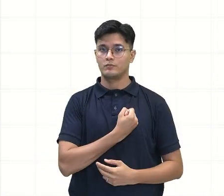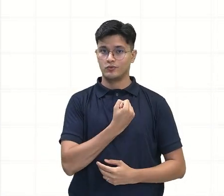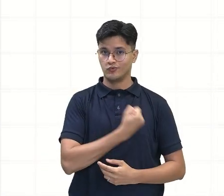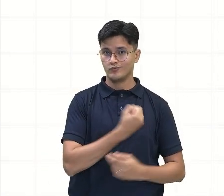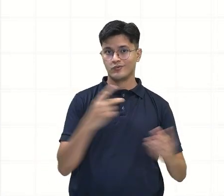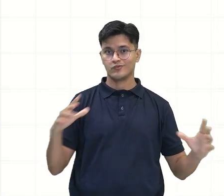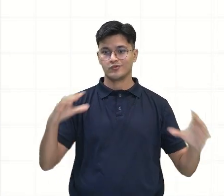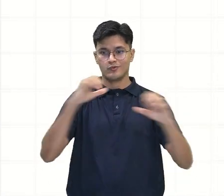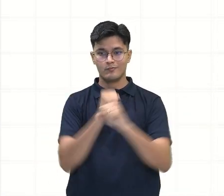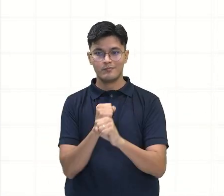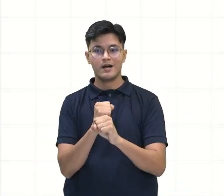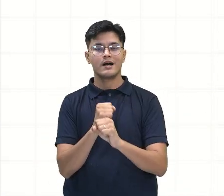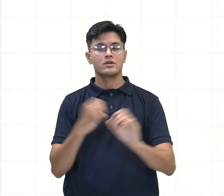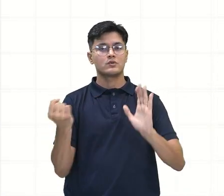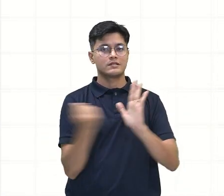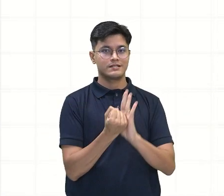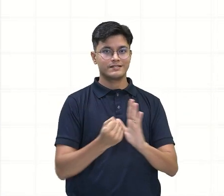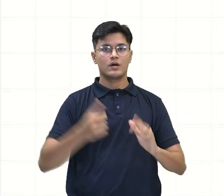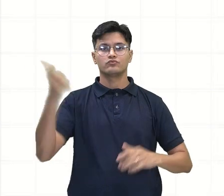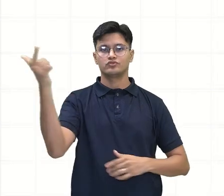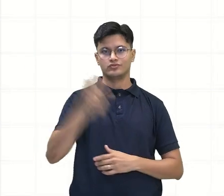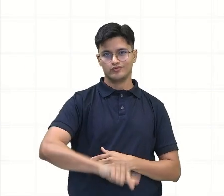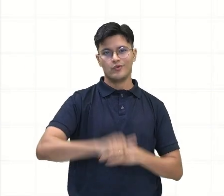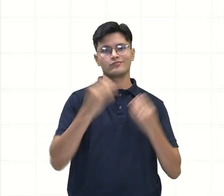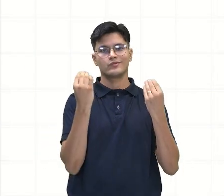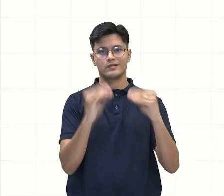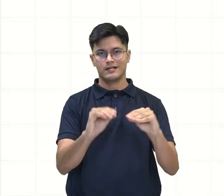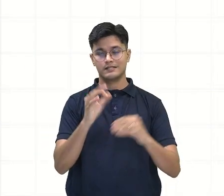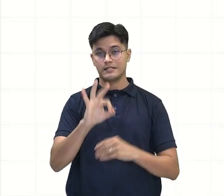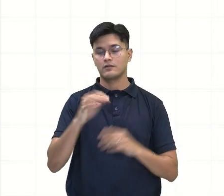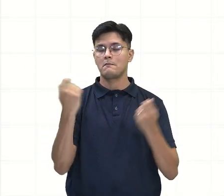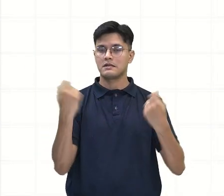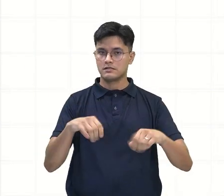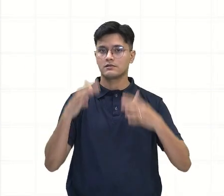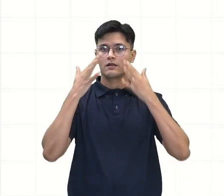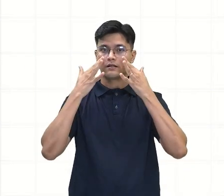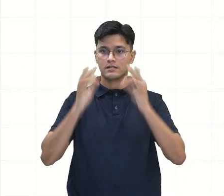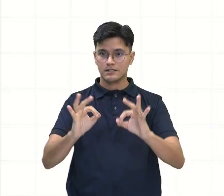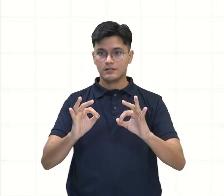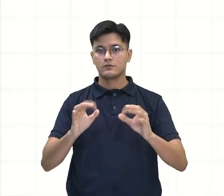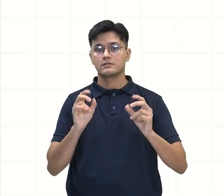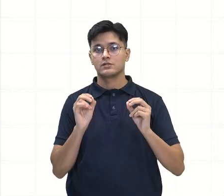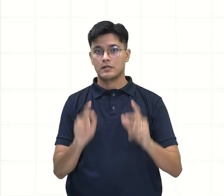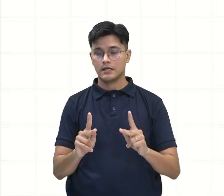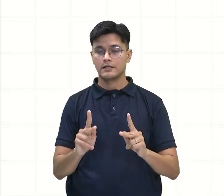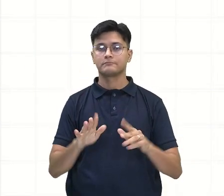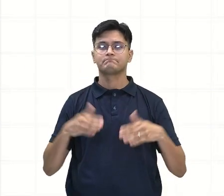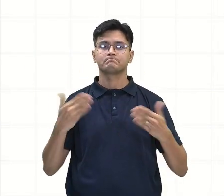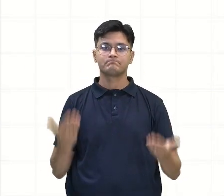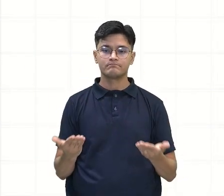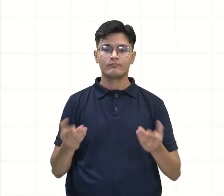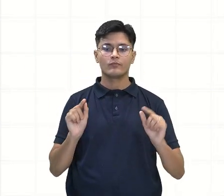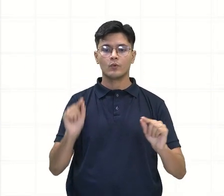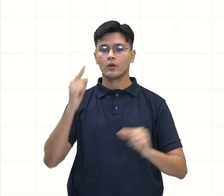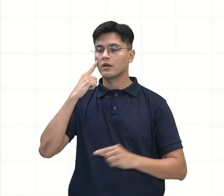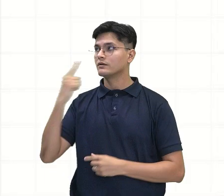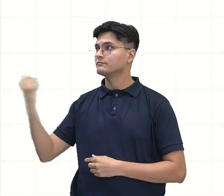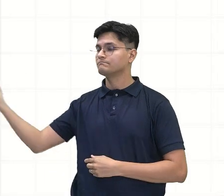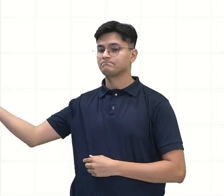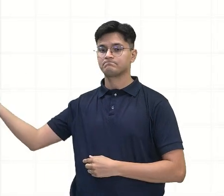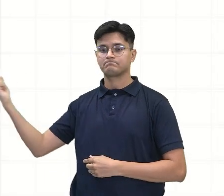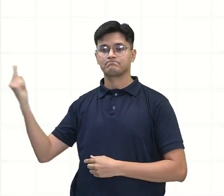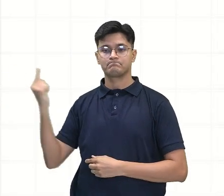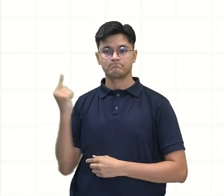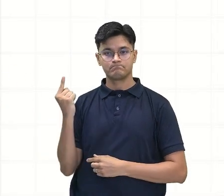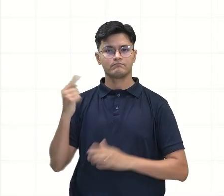eu tenho que tomar esse cuidado. Beleza? Tranquilo até aí. Então, esse cuidado aqui